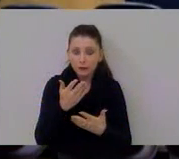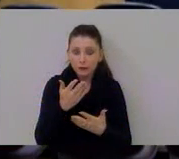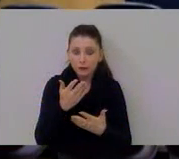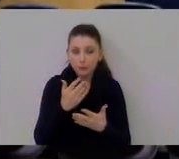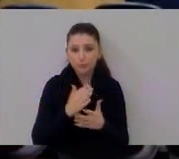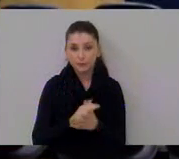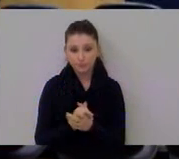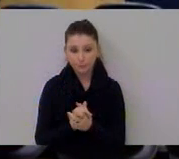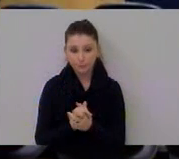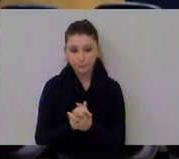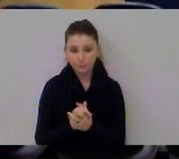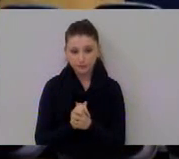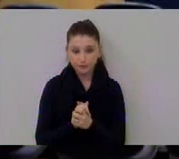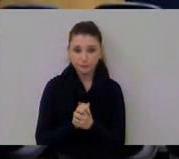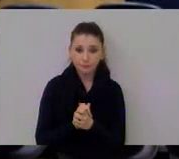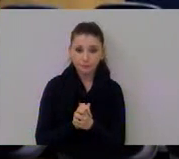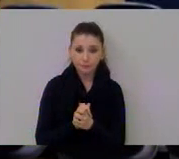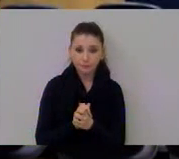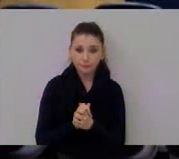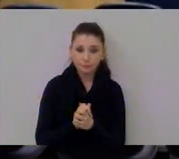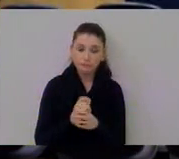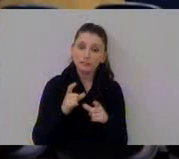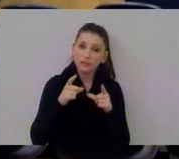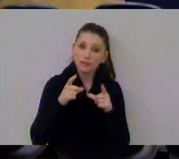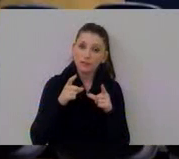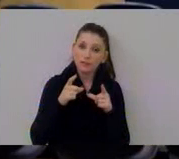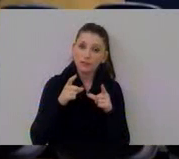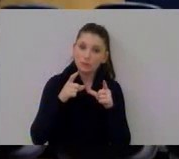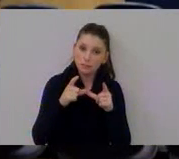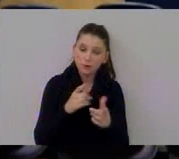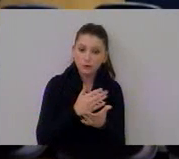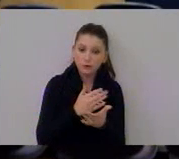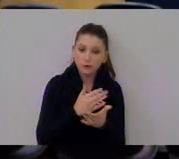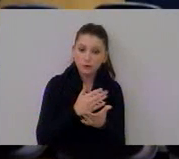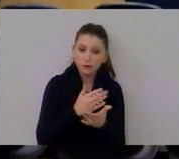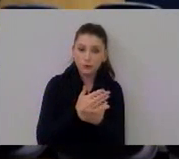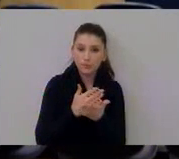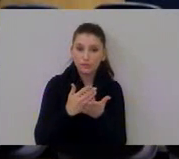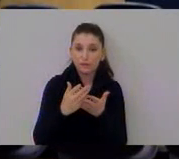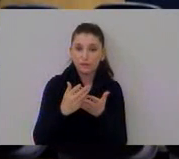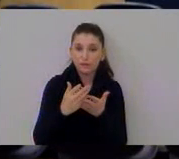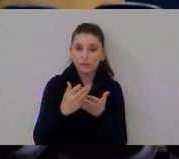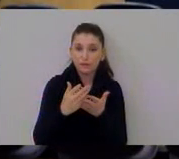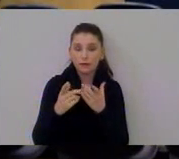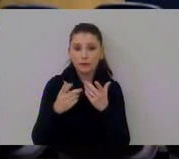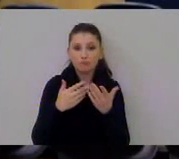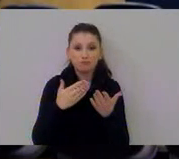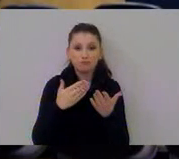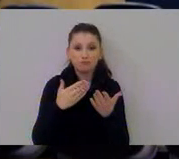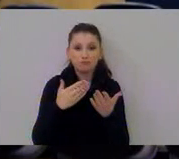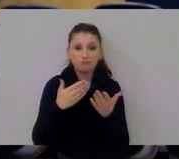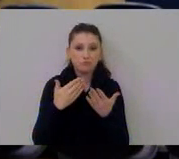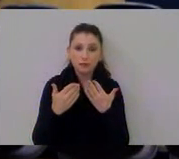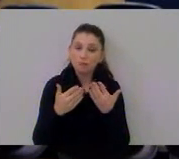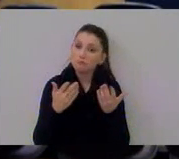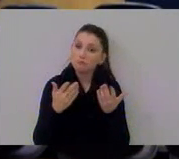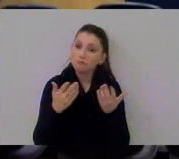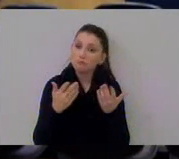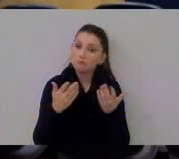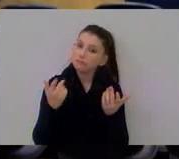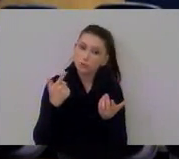O requerimento continua em discussão. Não havendo quem queira